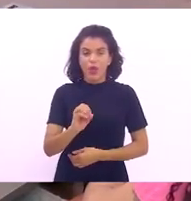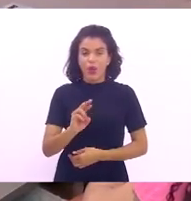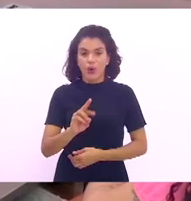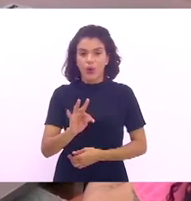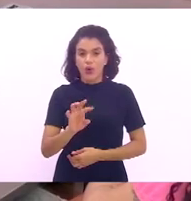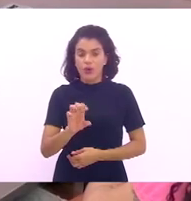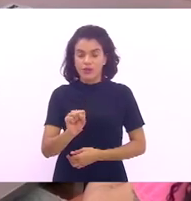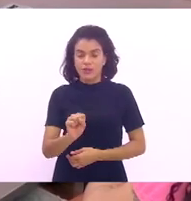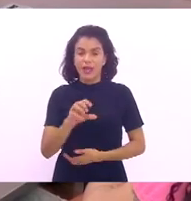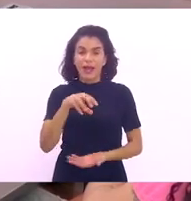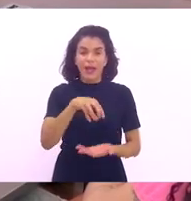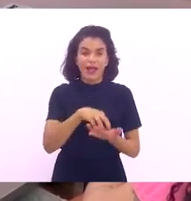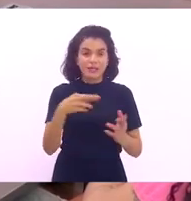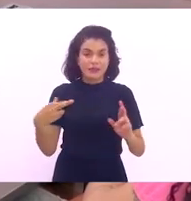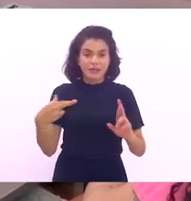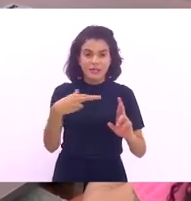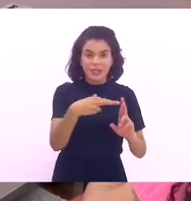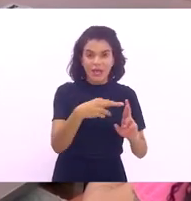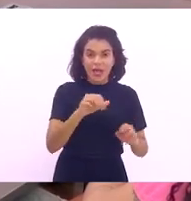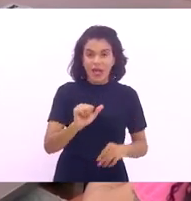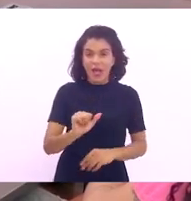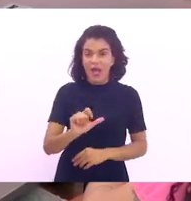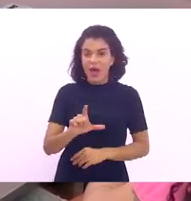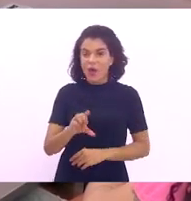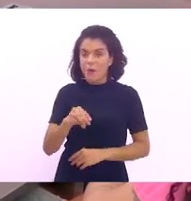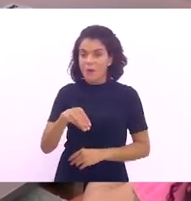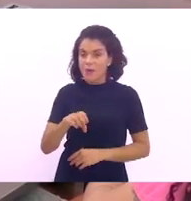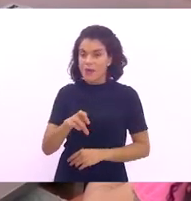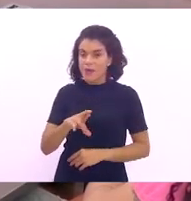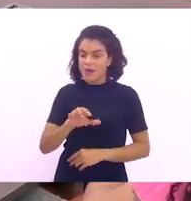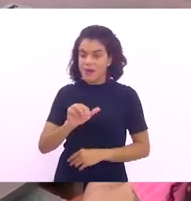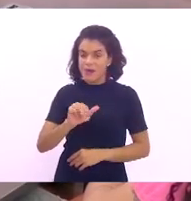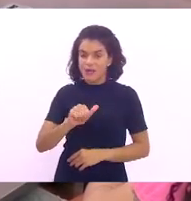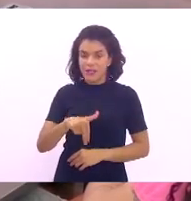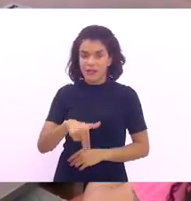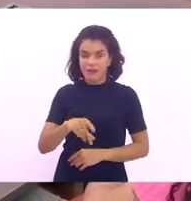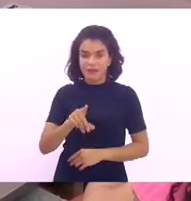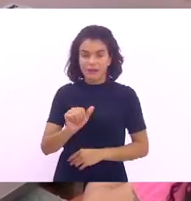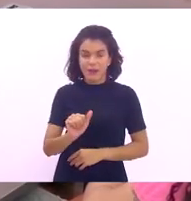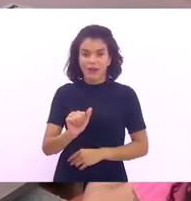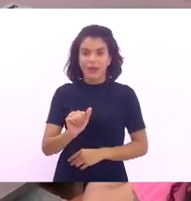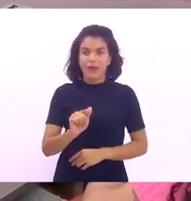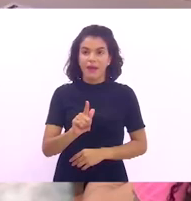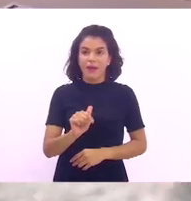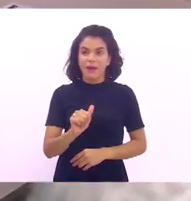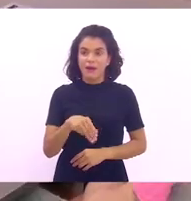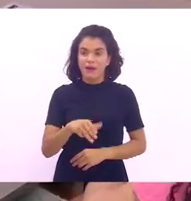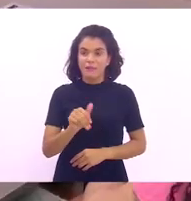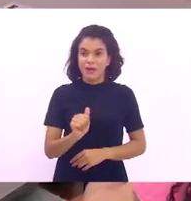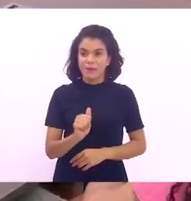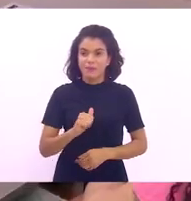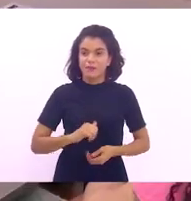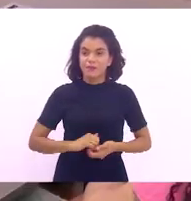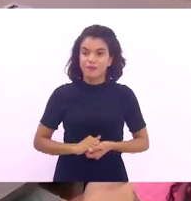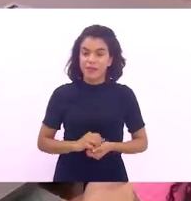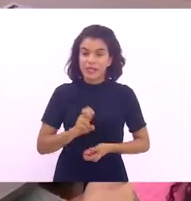referência Almerinda Gama muito obrigada pela sua presença a senhora tem cinco minutos tá